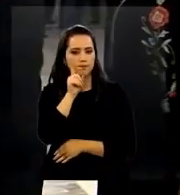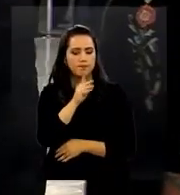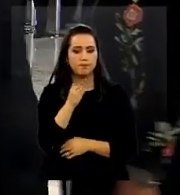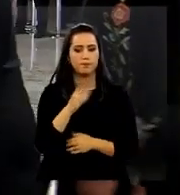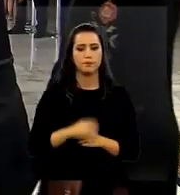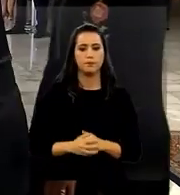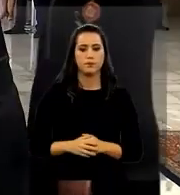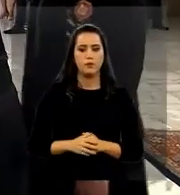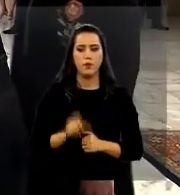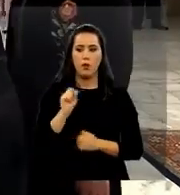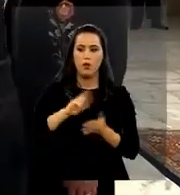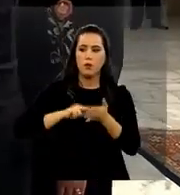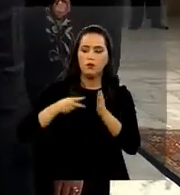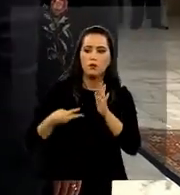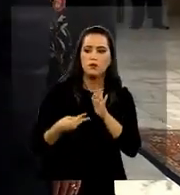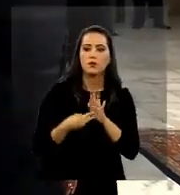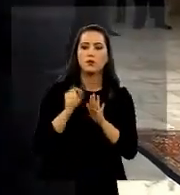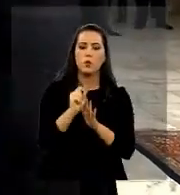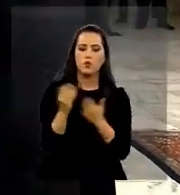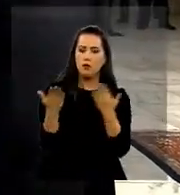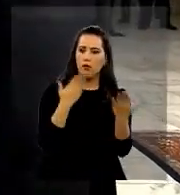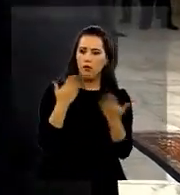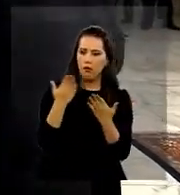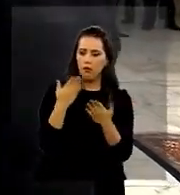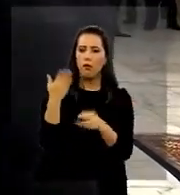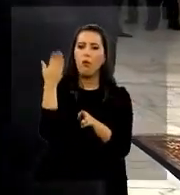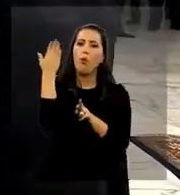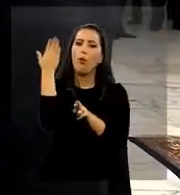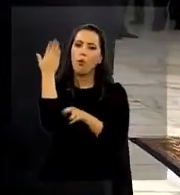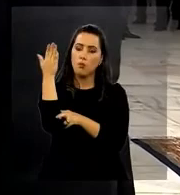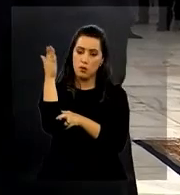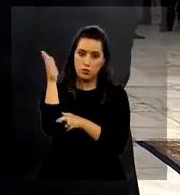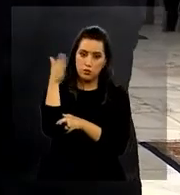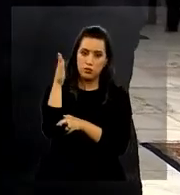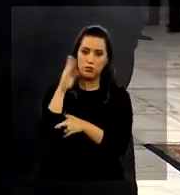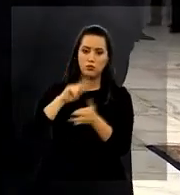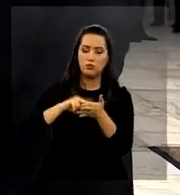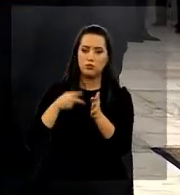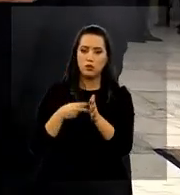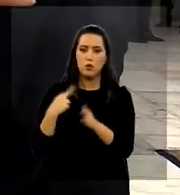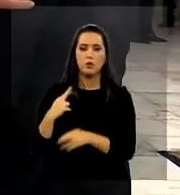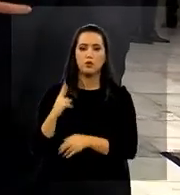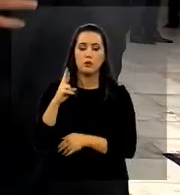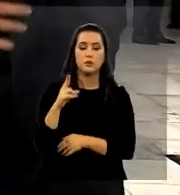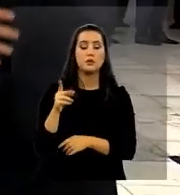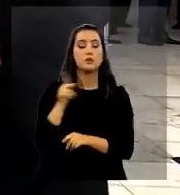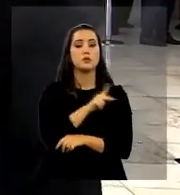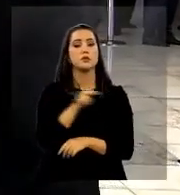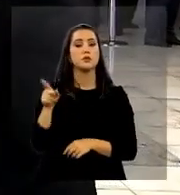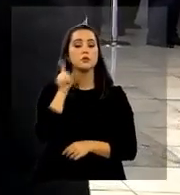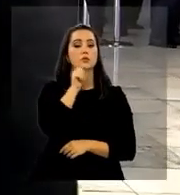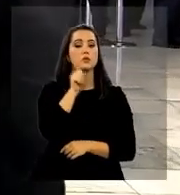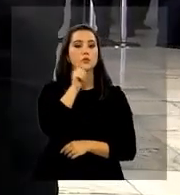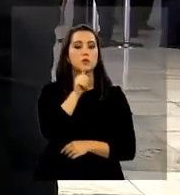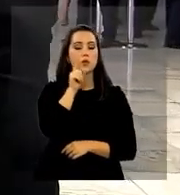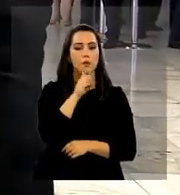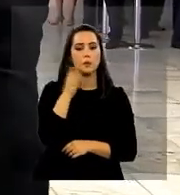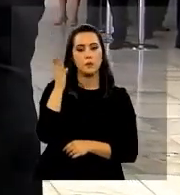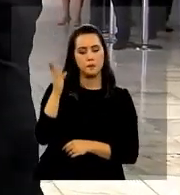que equivale ao chanceler aqui no Brasil. Ele veio representando o presidente dos Estados Unidos, Donald